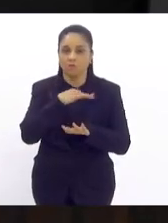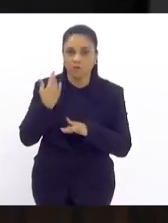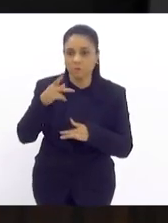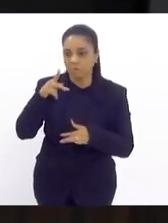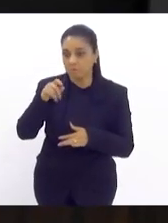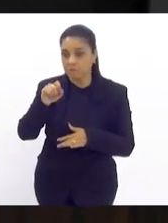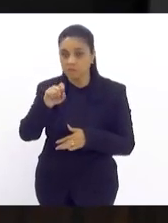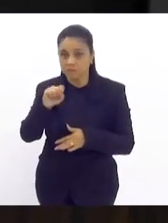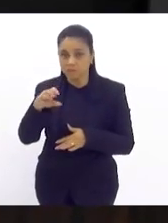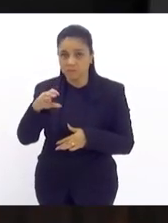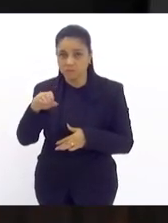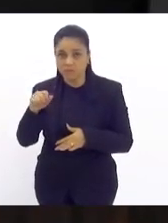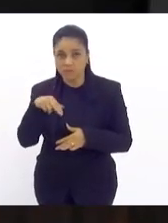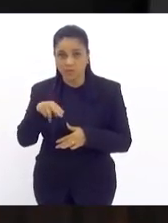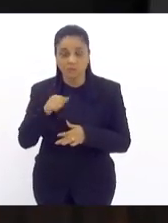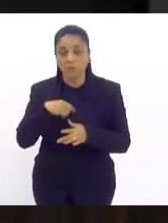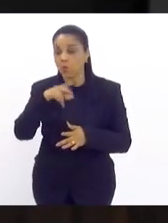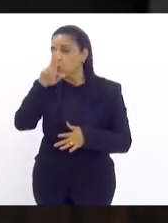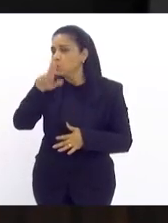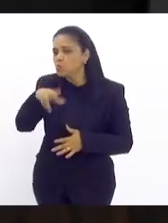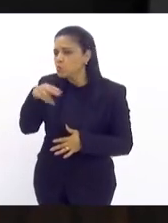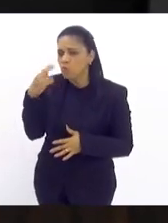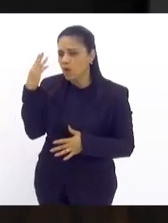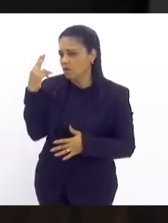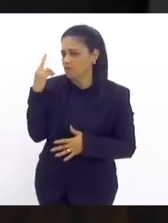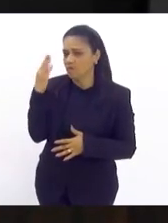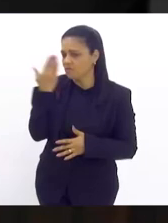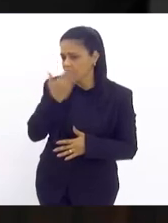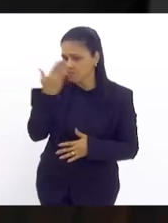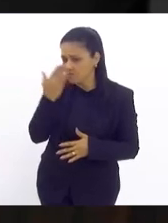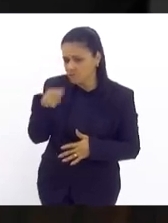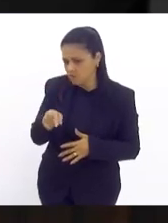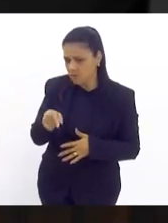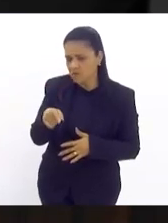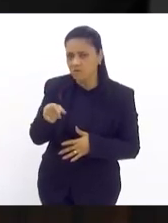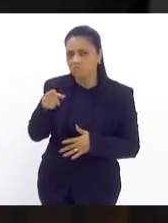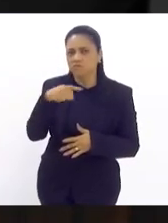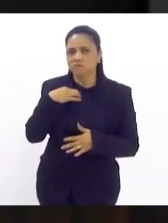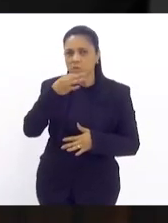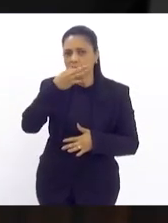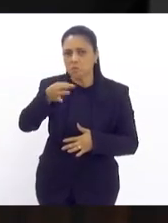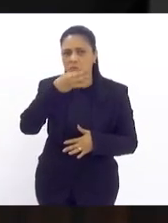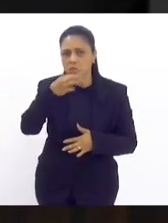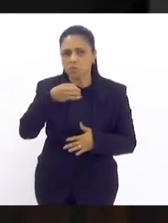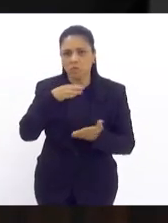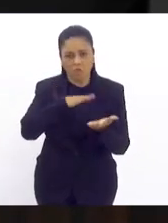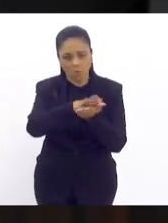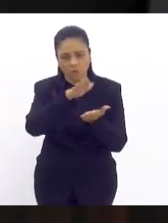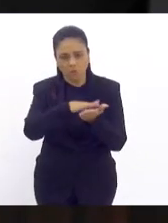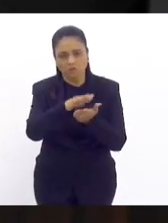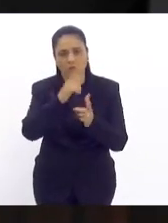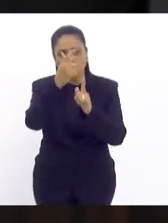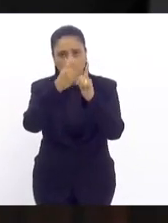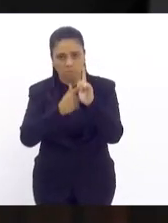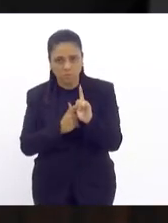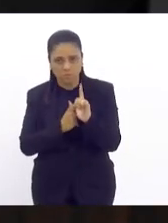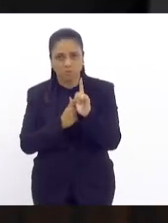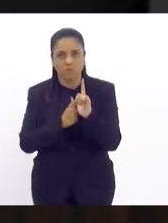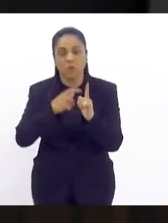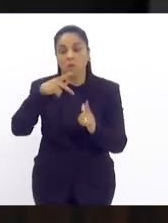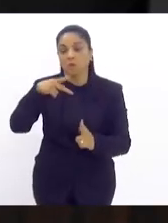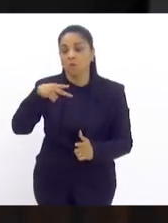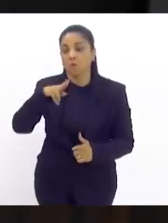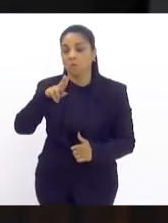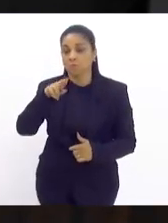pior e eu nunca vi vossa excelência ninguém questionar nunca publicaram isso aqui ficou pendente na gestão de pudim primeiro